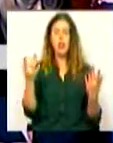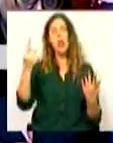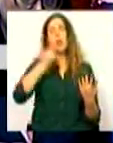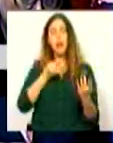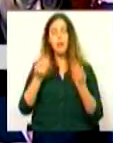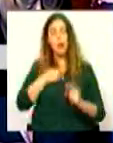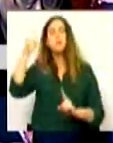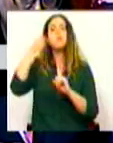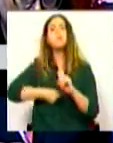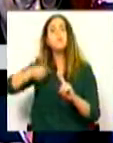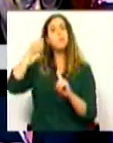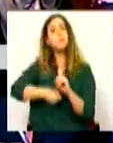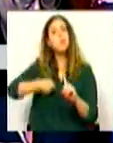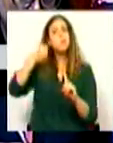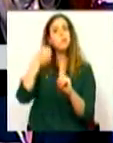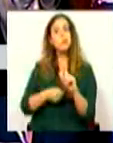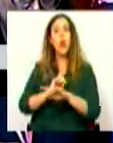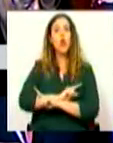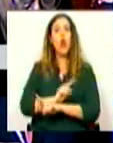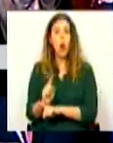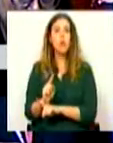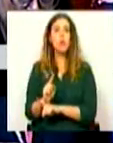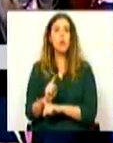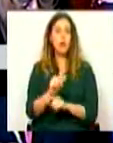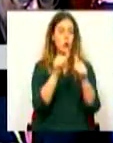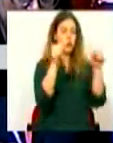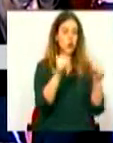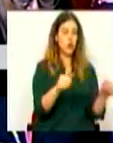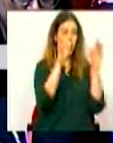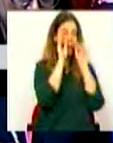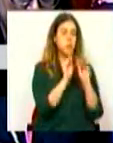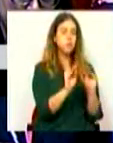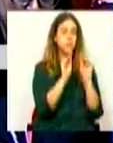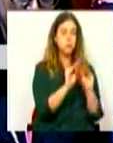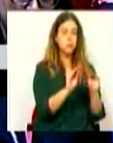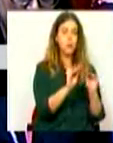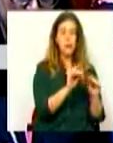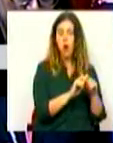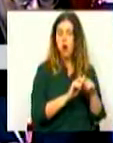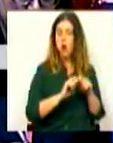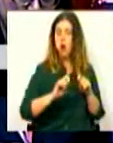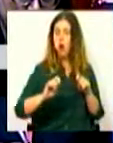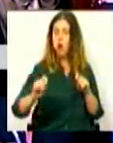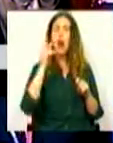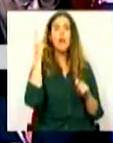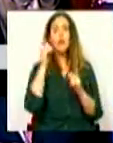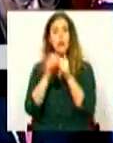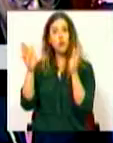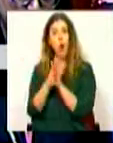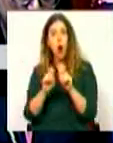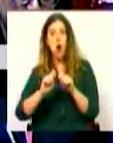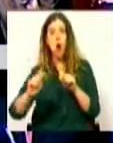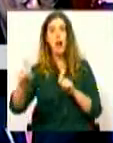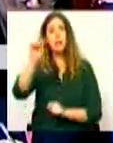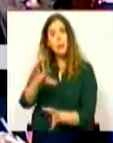começado a ser combatido desde o sistema educativo e ao longo de toda a vida e no conjunto